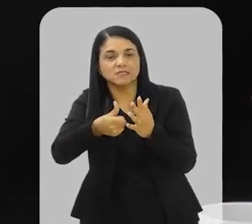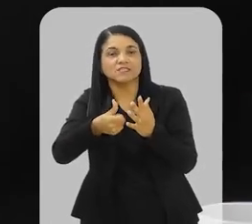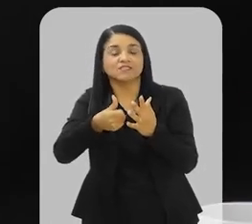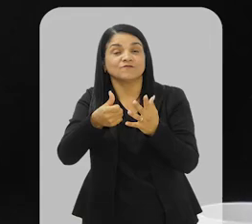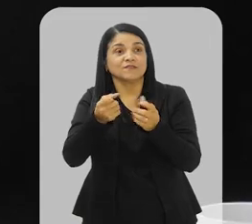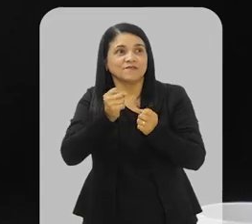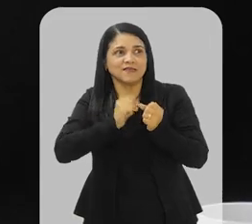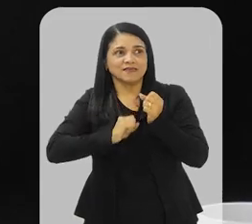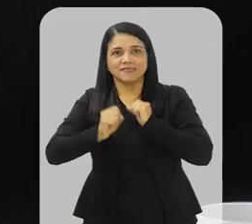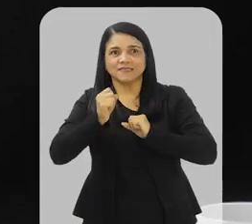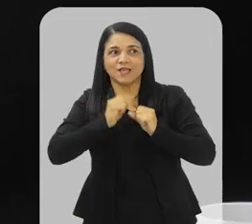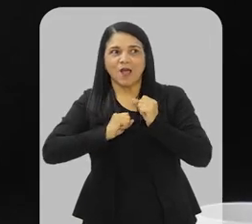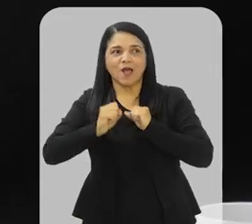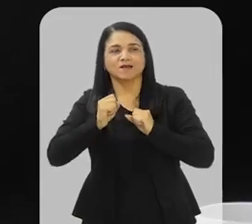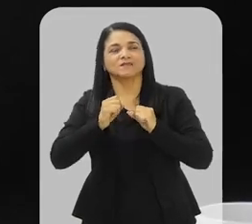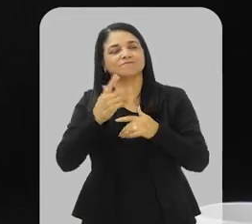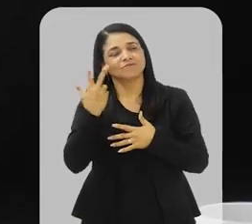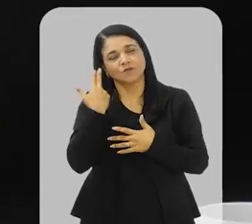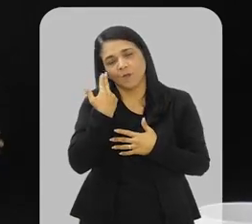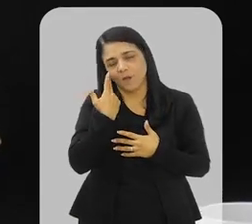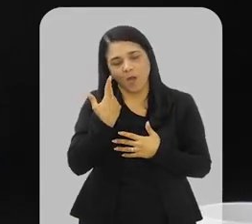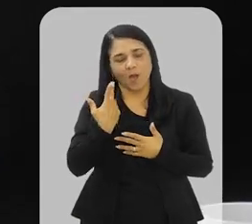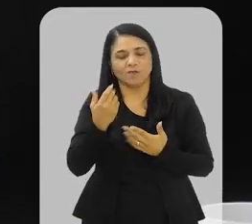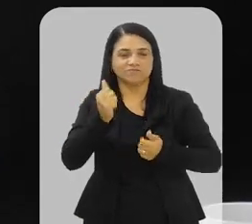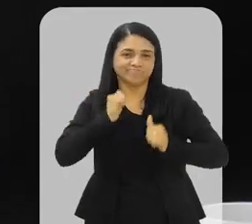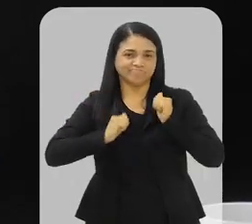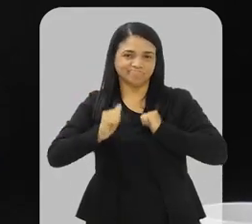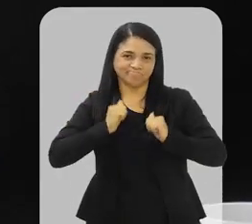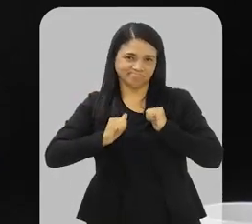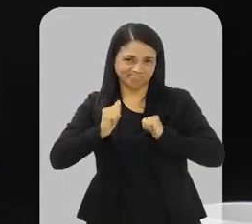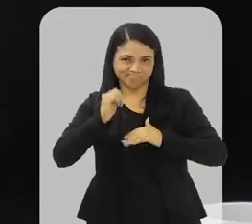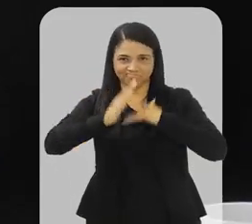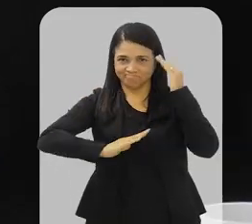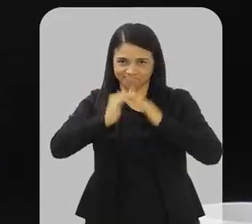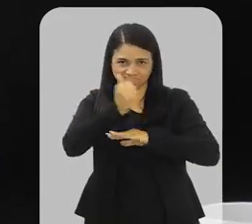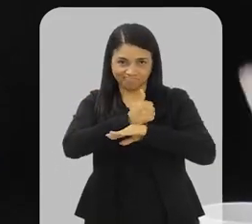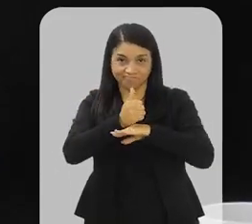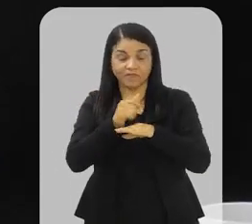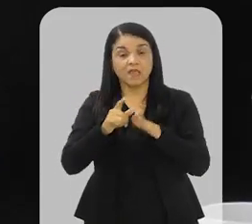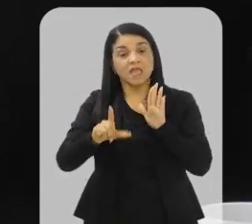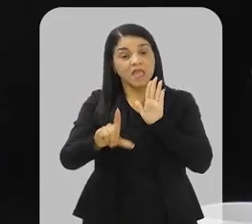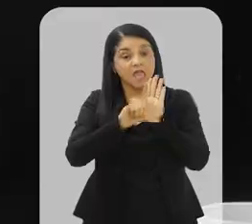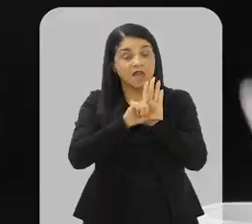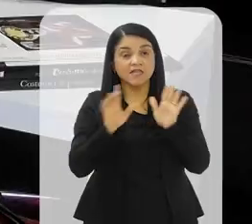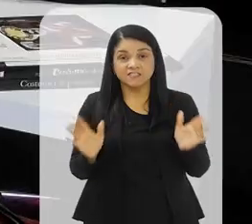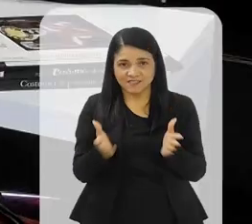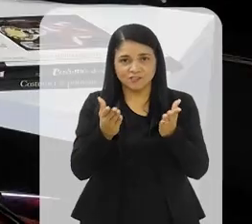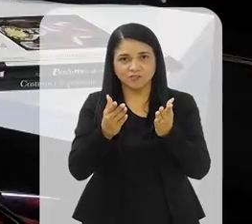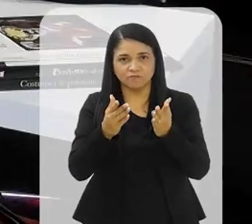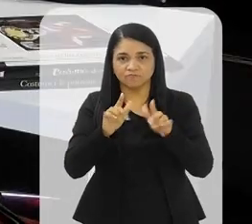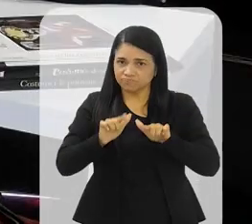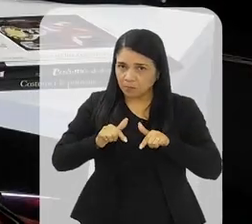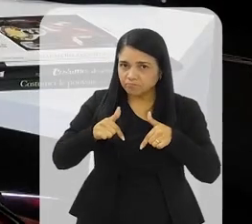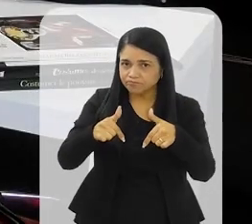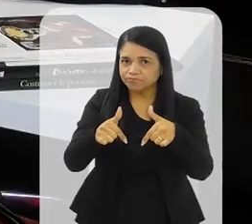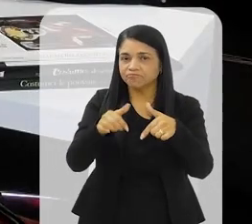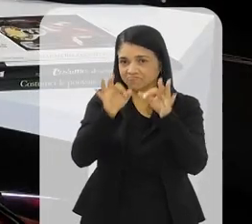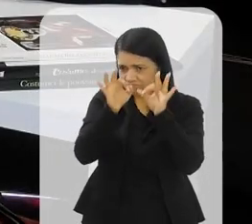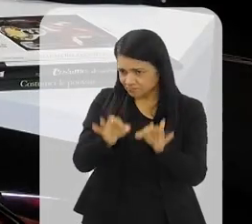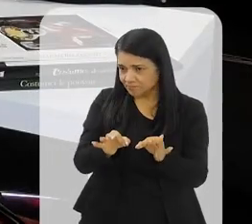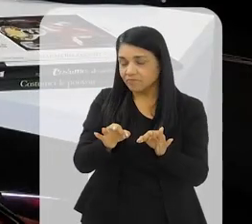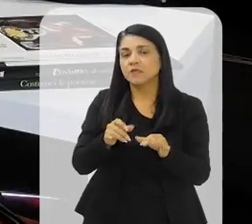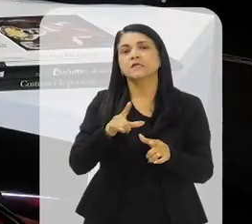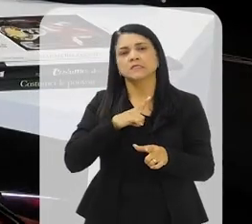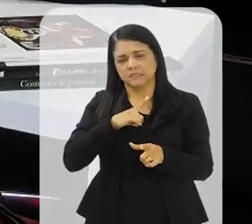para frente e esses seis meses vai causando algumas ansiedades mas faz parte da vida artística né da Escolha Ô mar e as leis de incentivo elas estão